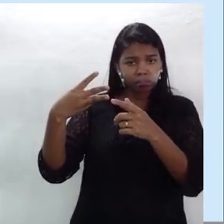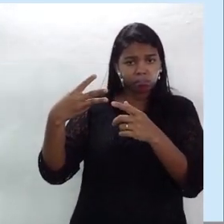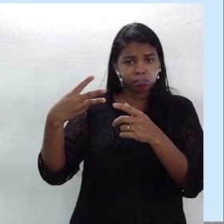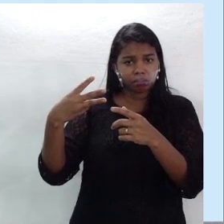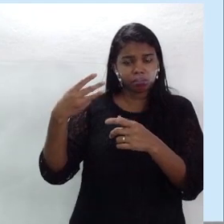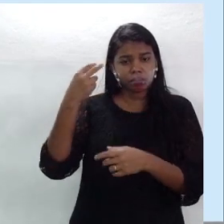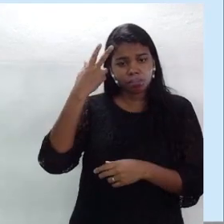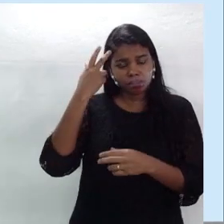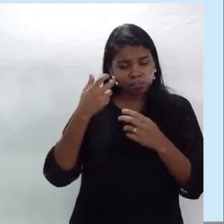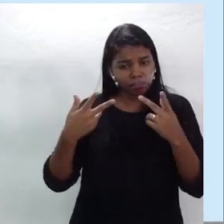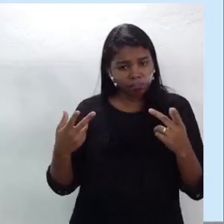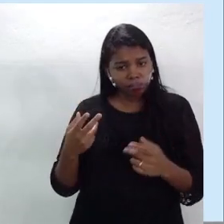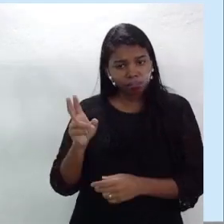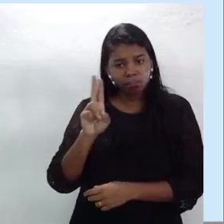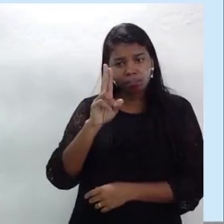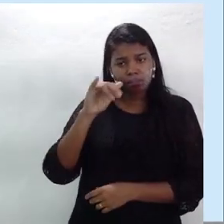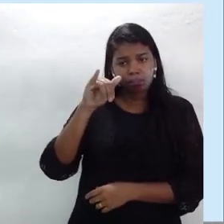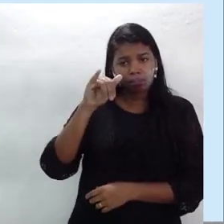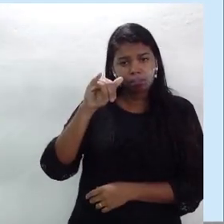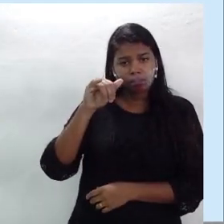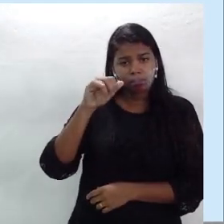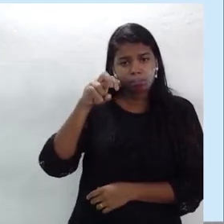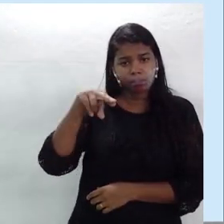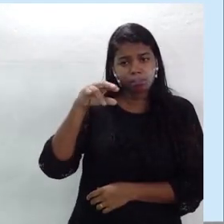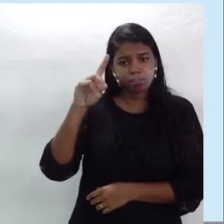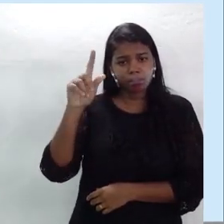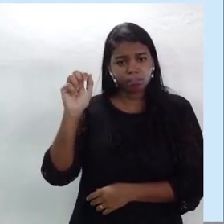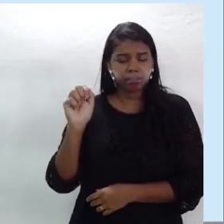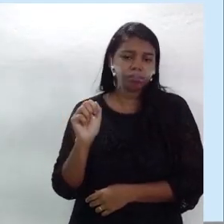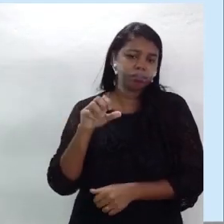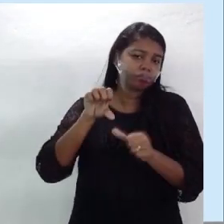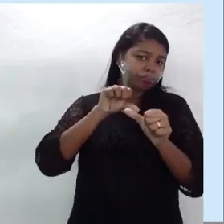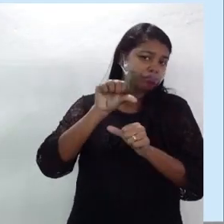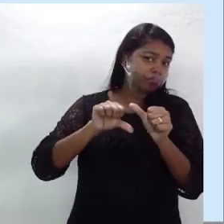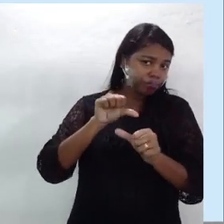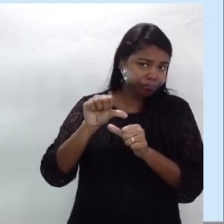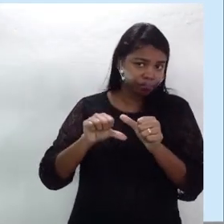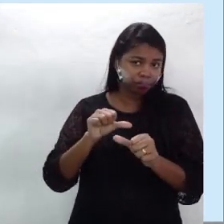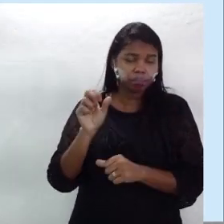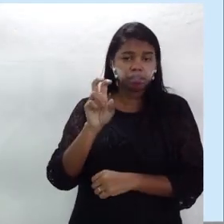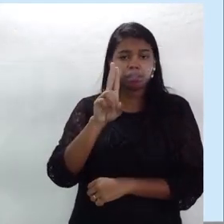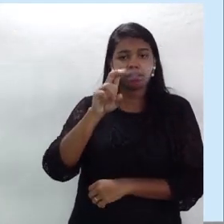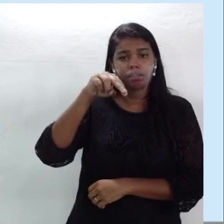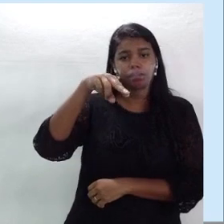unidade. Caso não tenha, a gente tem que fazer uma transformação de unidade.